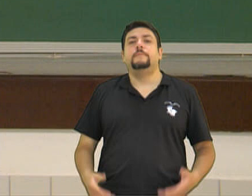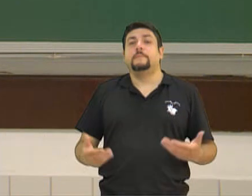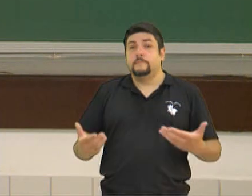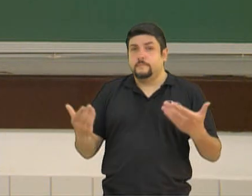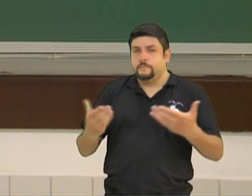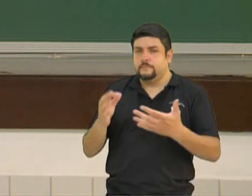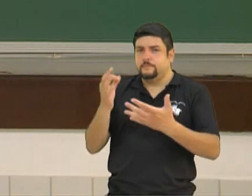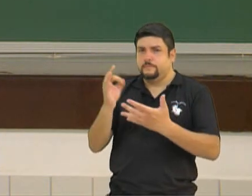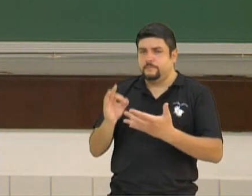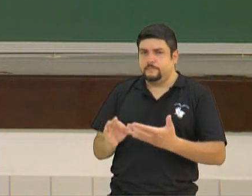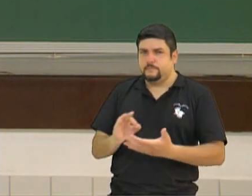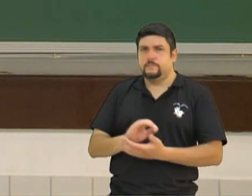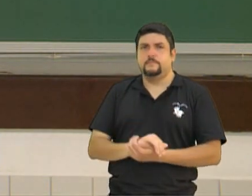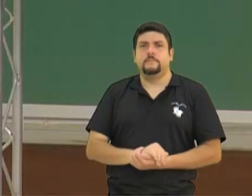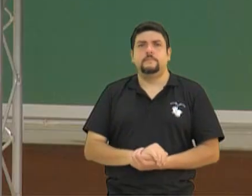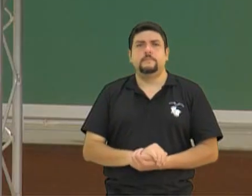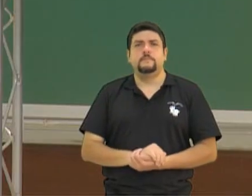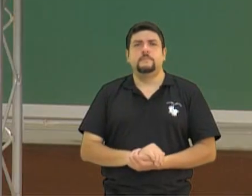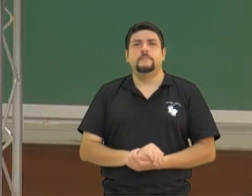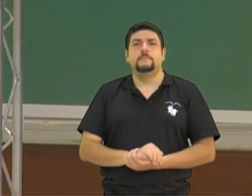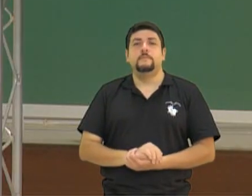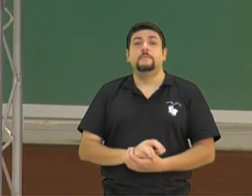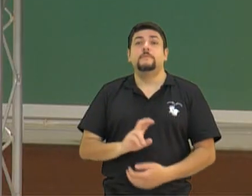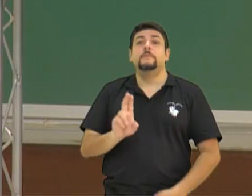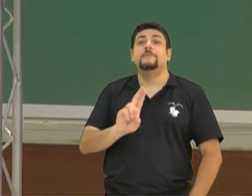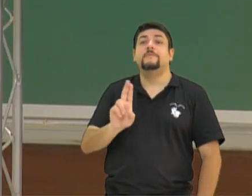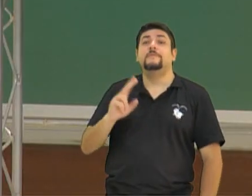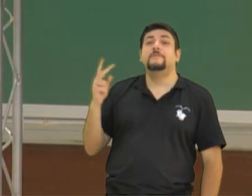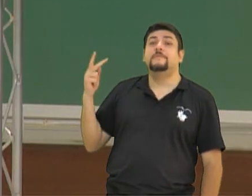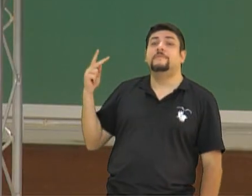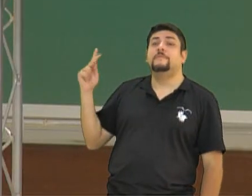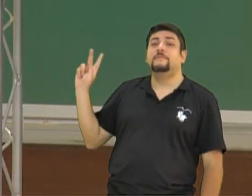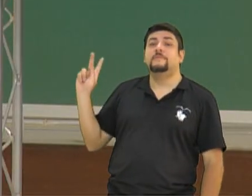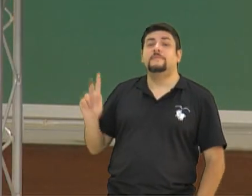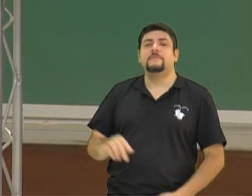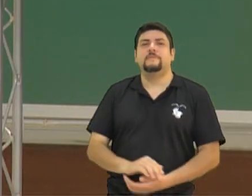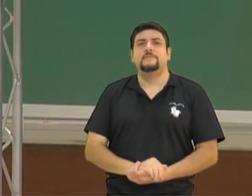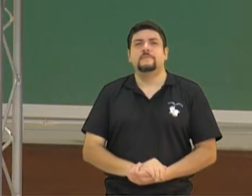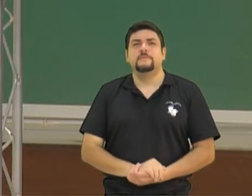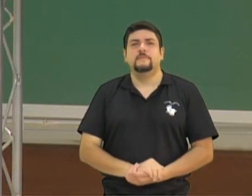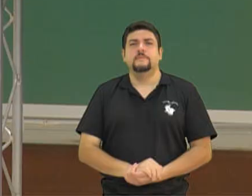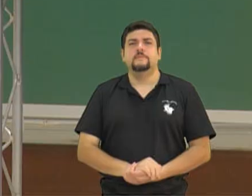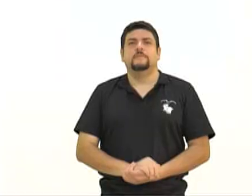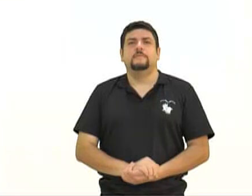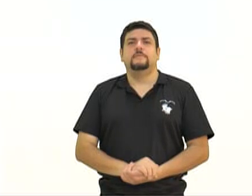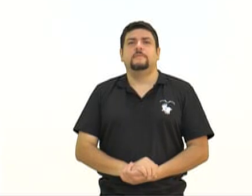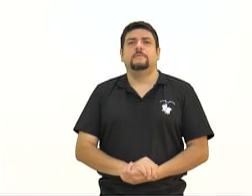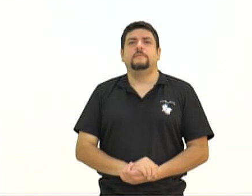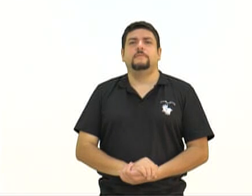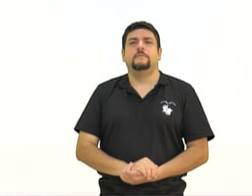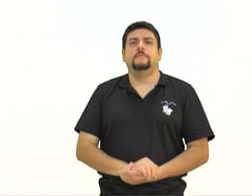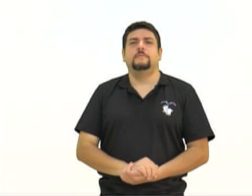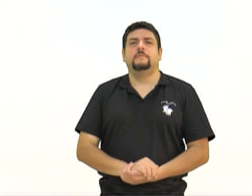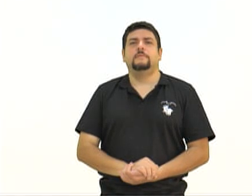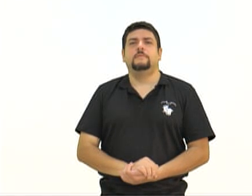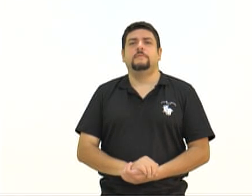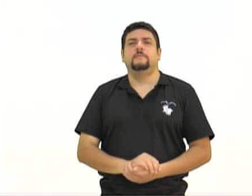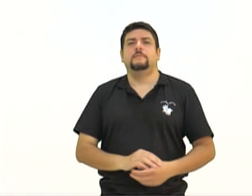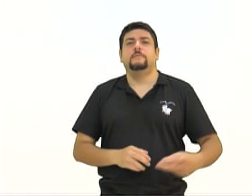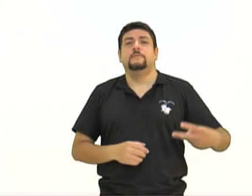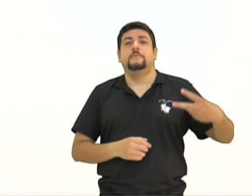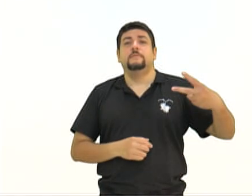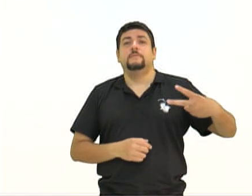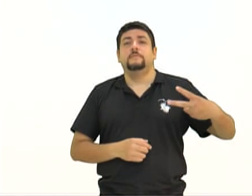vamos corrigir então. What's her name? Letter B, Beyoncé. Number 2, where was she born?